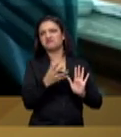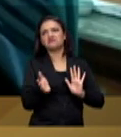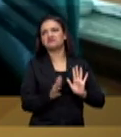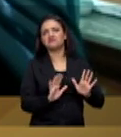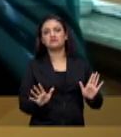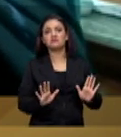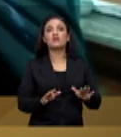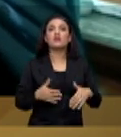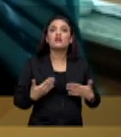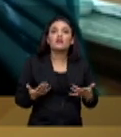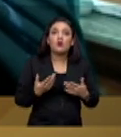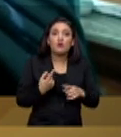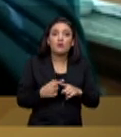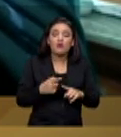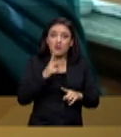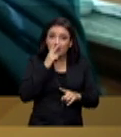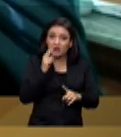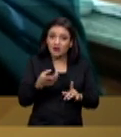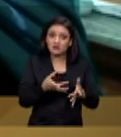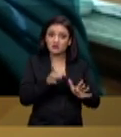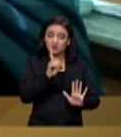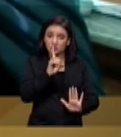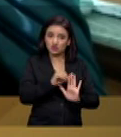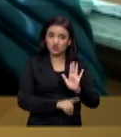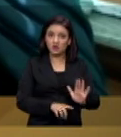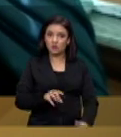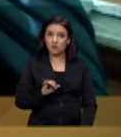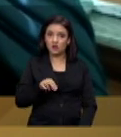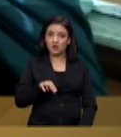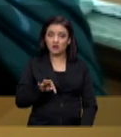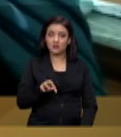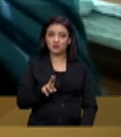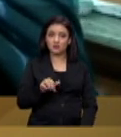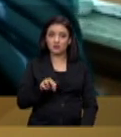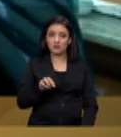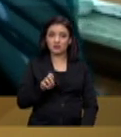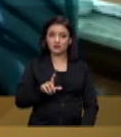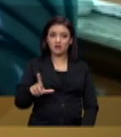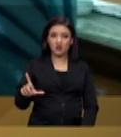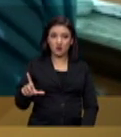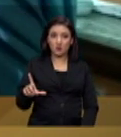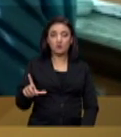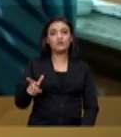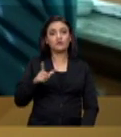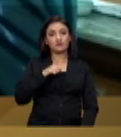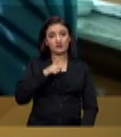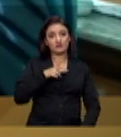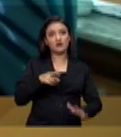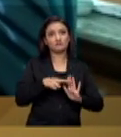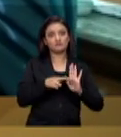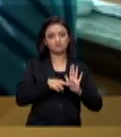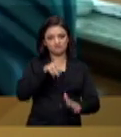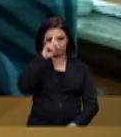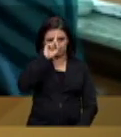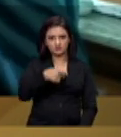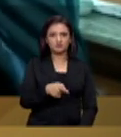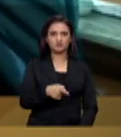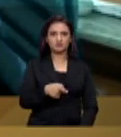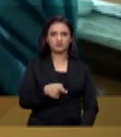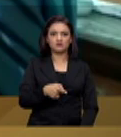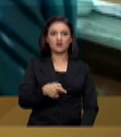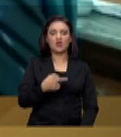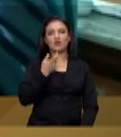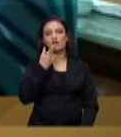no âmbito do direito instrumental, que contém normas imperativas, dizer